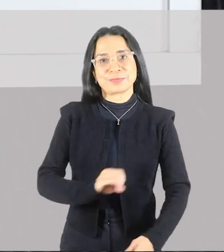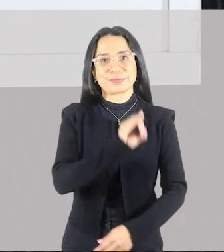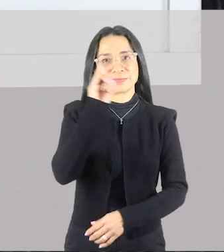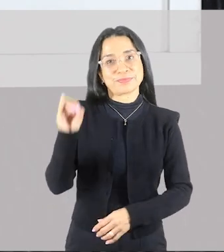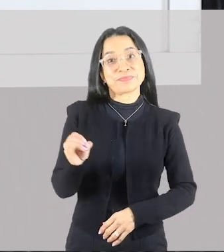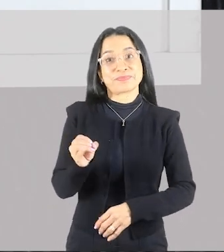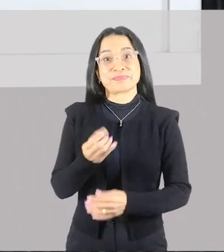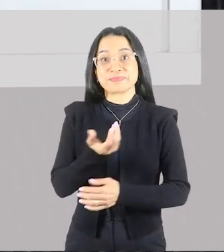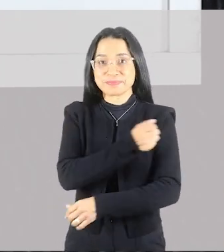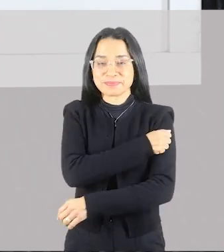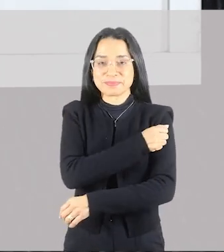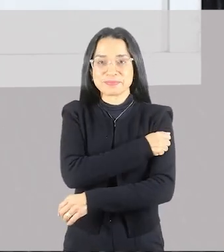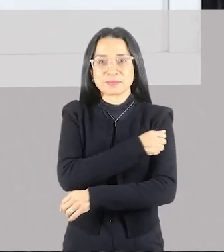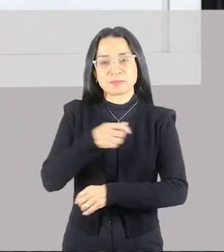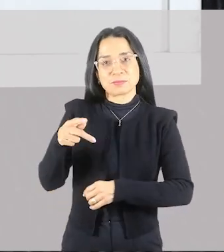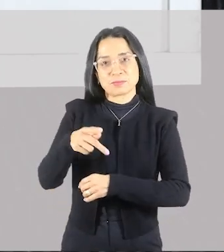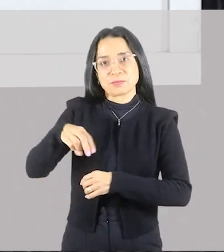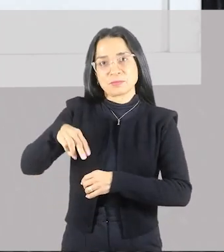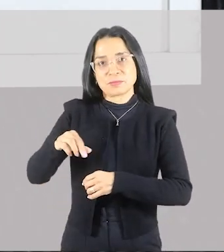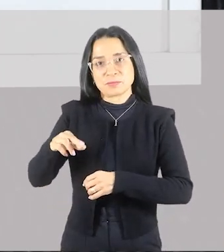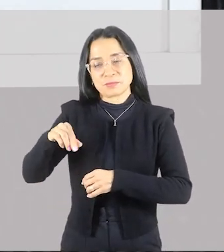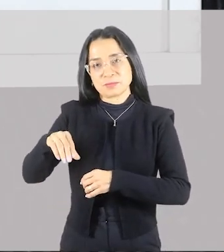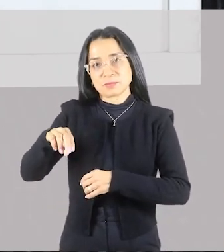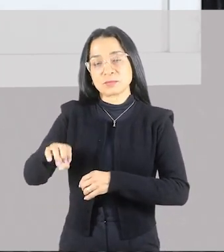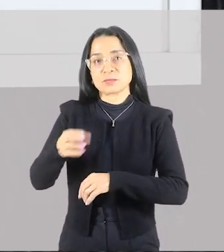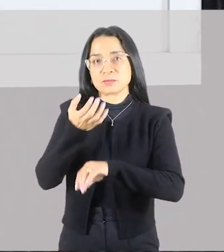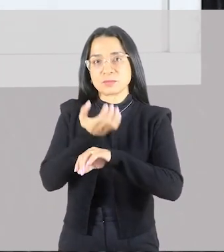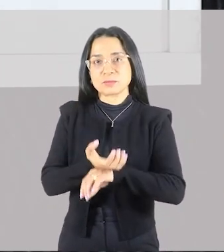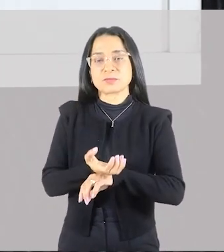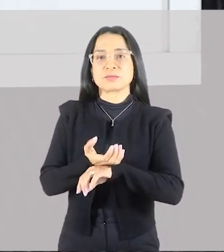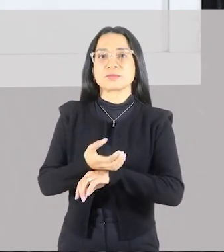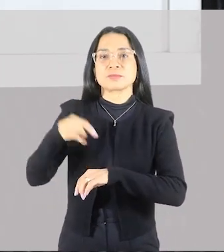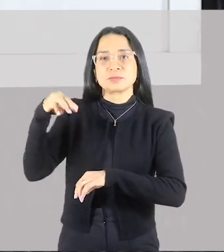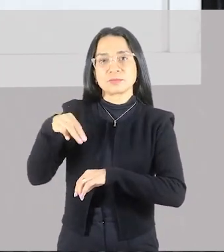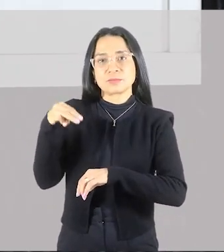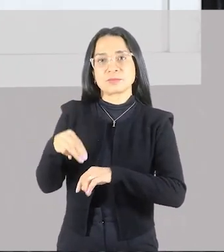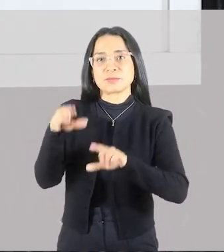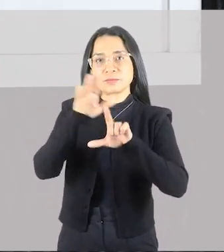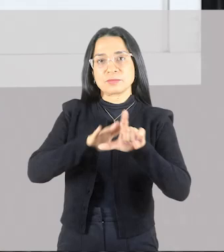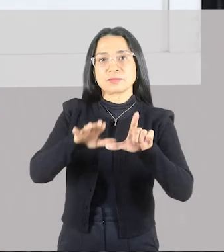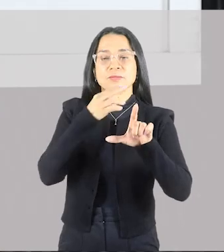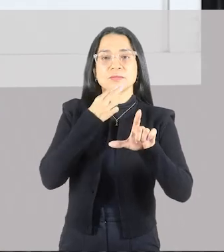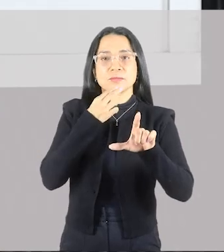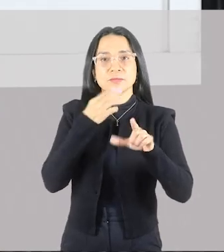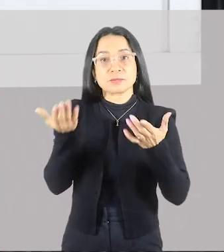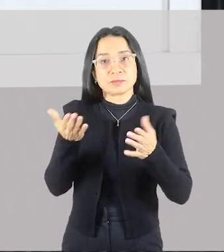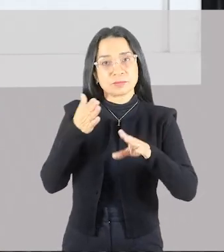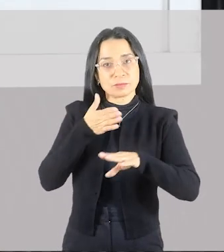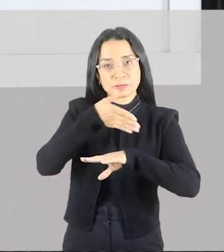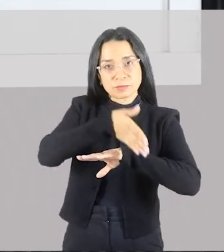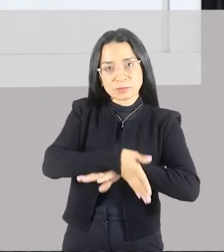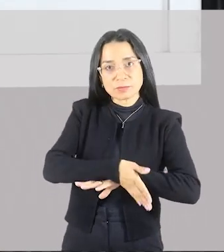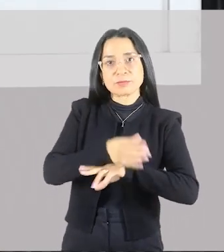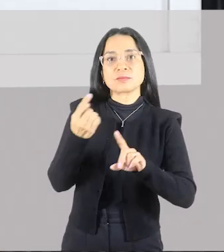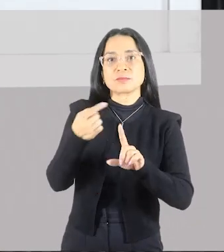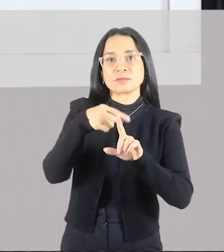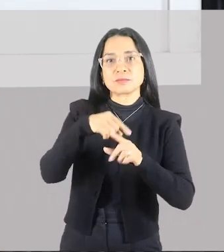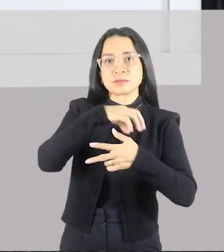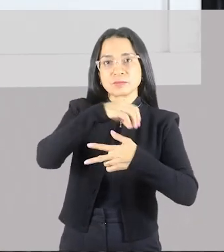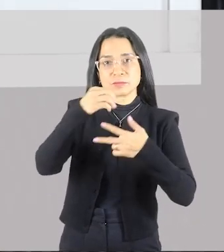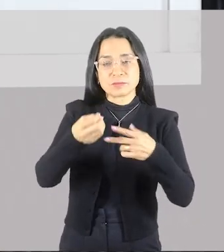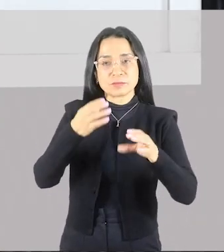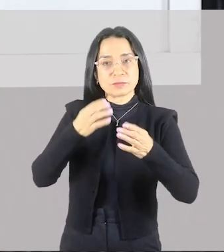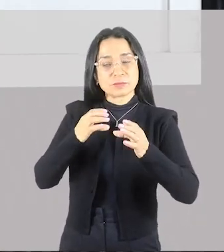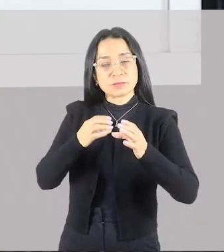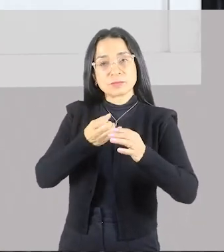Olá pessoal, aqui é o professor Maroni Beck, uma professora de matemática da plataforma Gonçalves Dias. Estamos aqui no Aprova Mais, Enem dos Concursos,